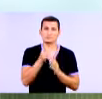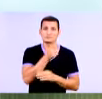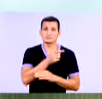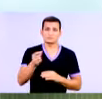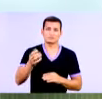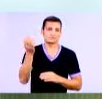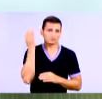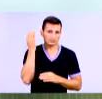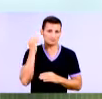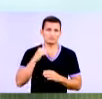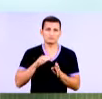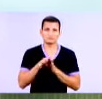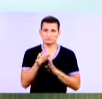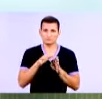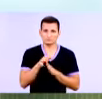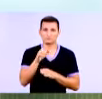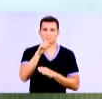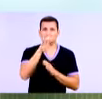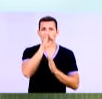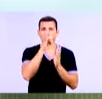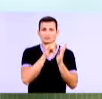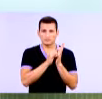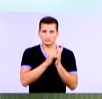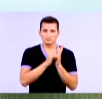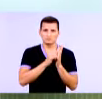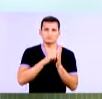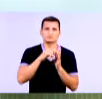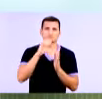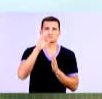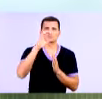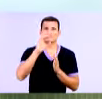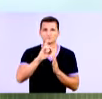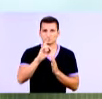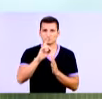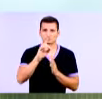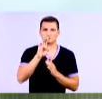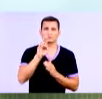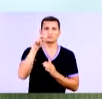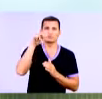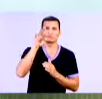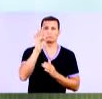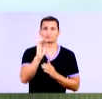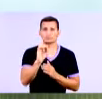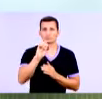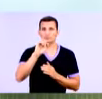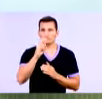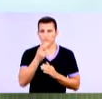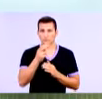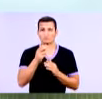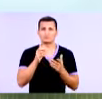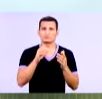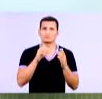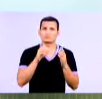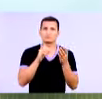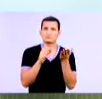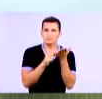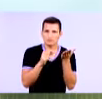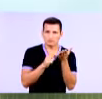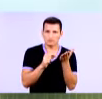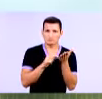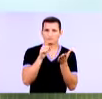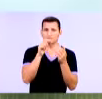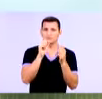passada, nós sugerimos que você baixe o CD. Se você baixar o CD, esse CD do Ubuntu, ou gravar esse arquivo num pendrive, você